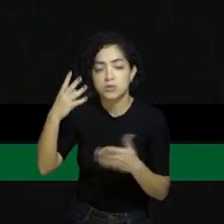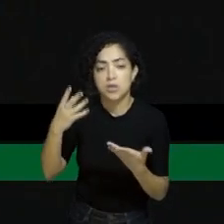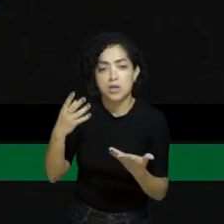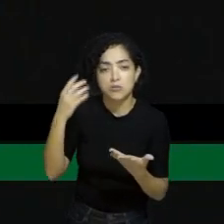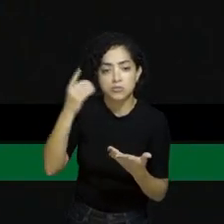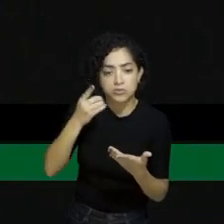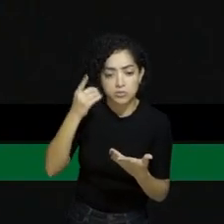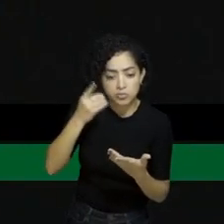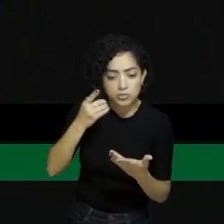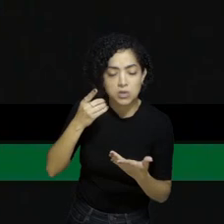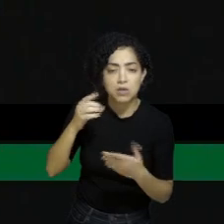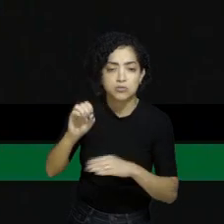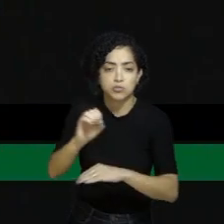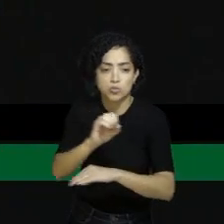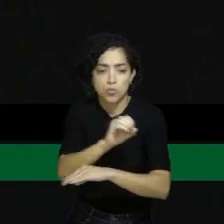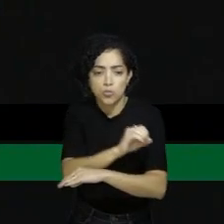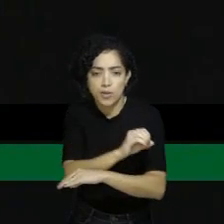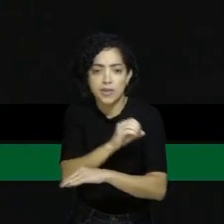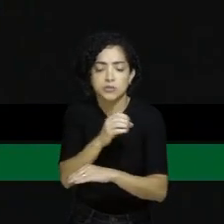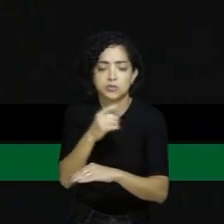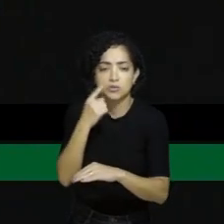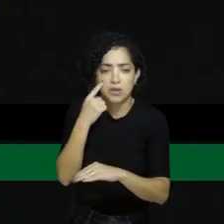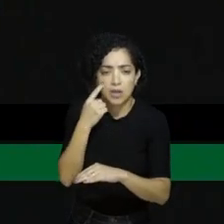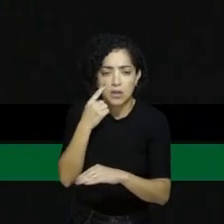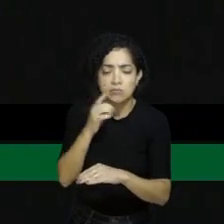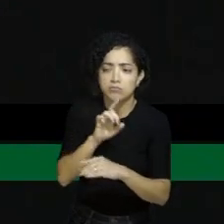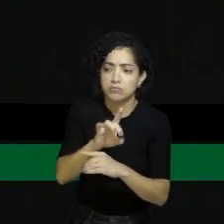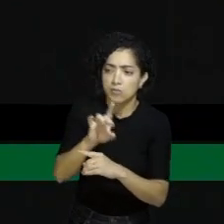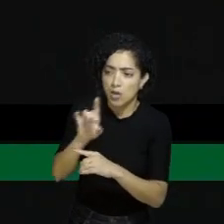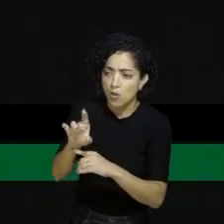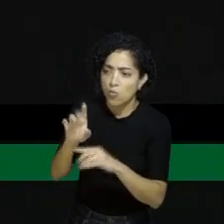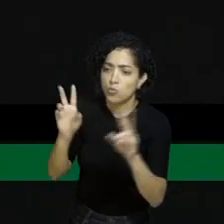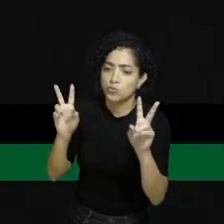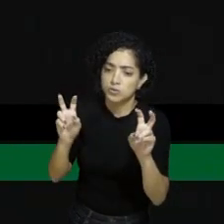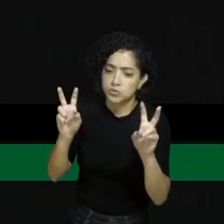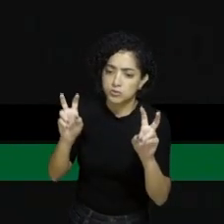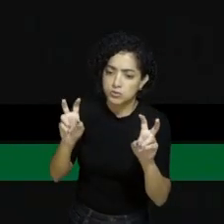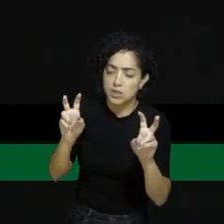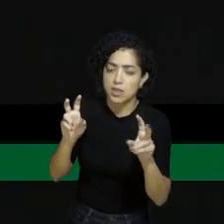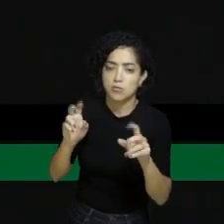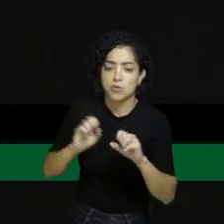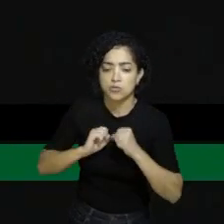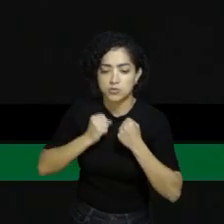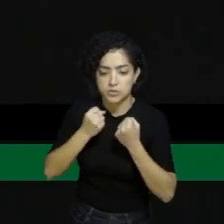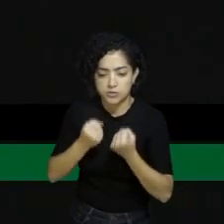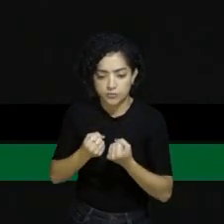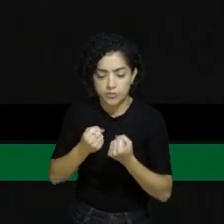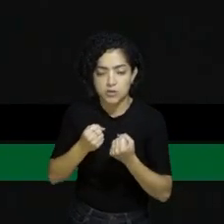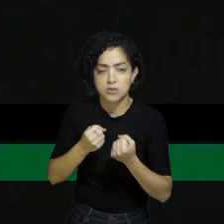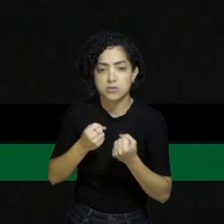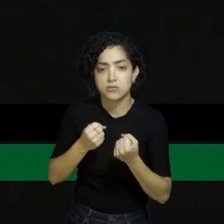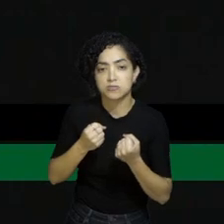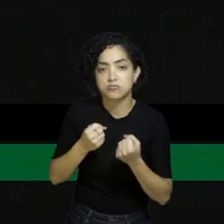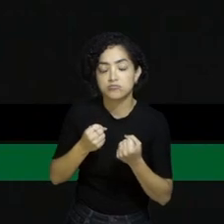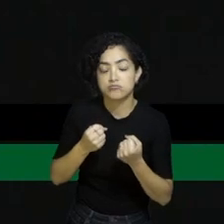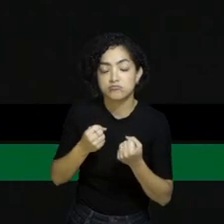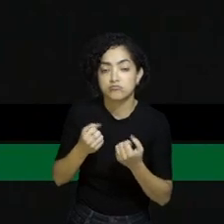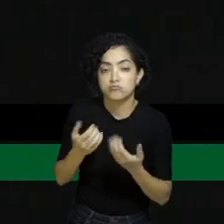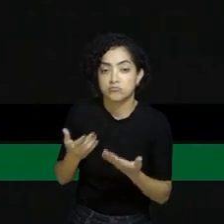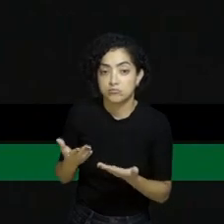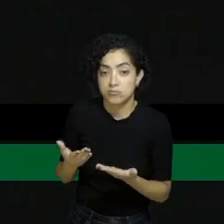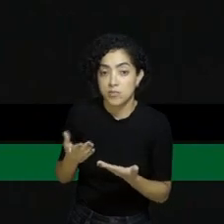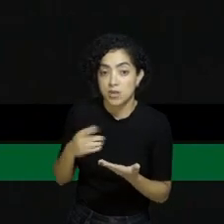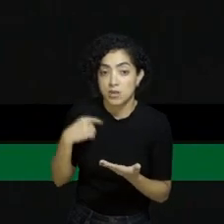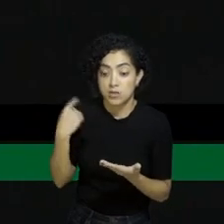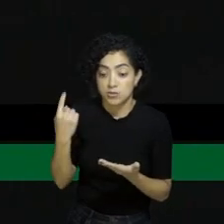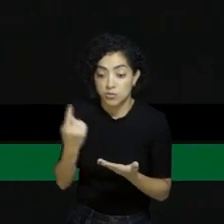se desdobrando, cada um com suas pautas, assim como eu vejo os do Norte se desdobrando, o do Sul se desdobrando em cada uma das suas pautas. E nós damos,